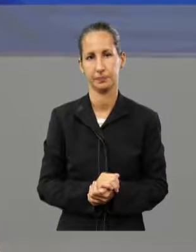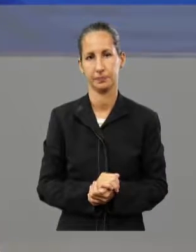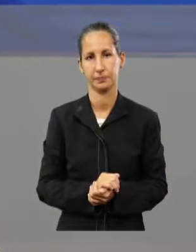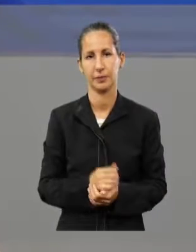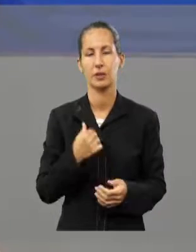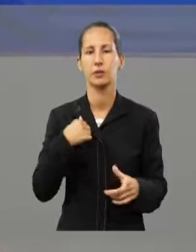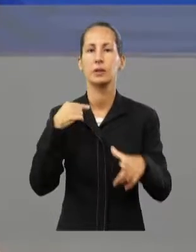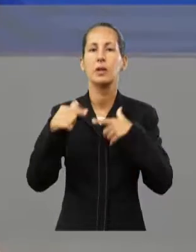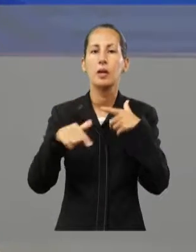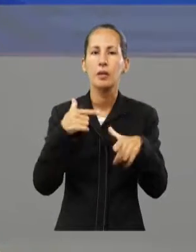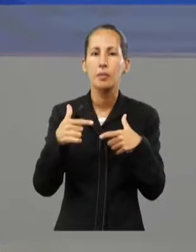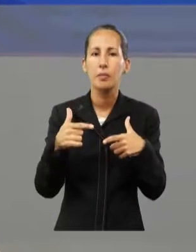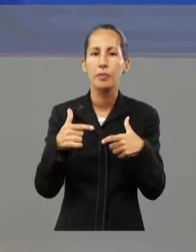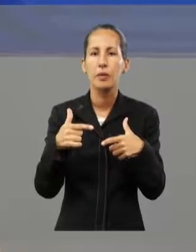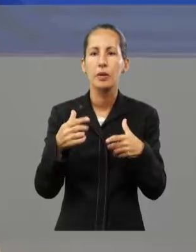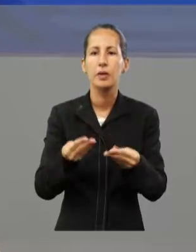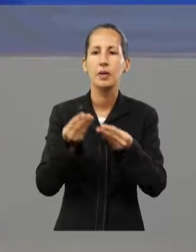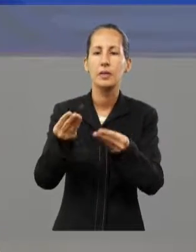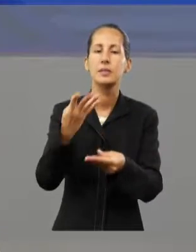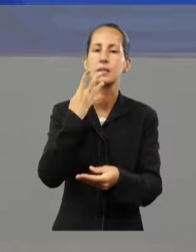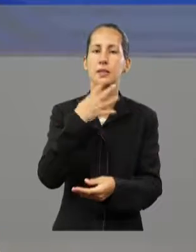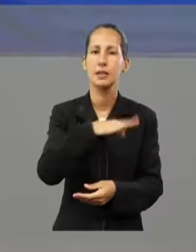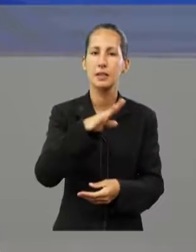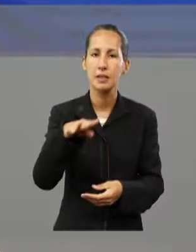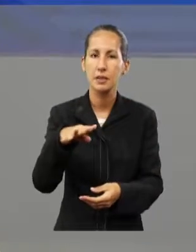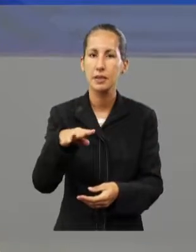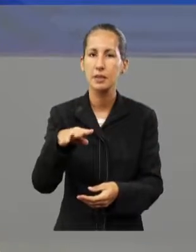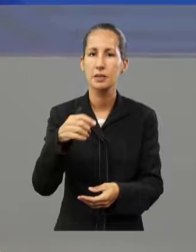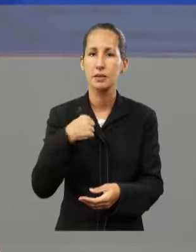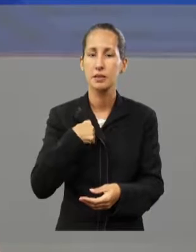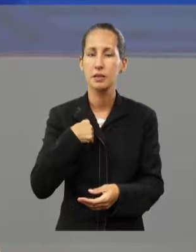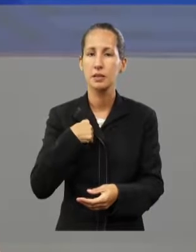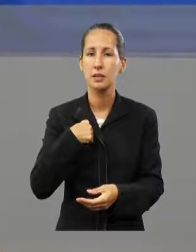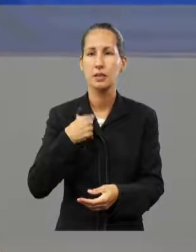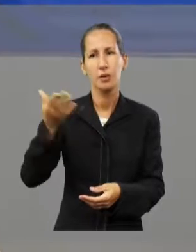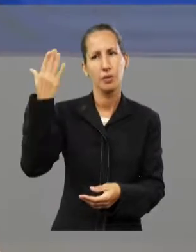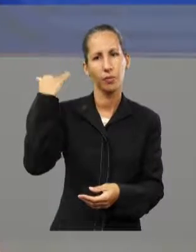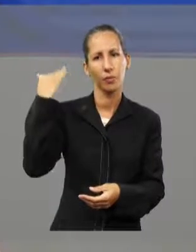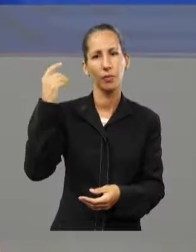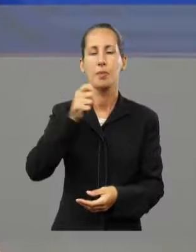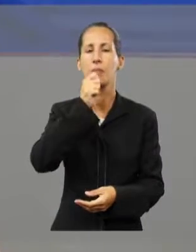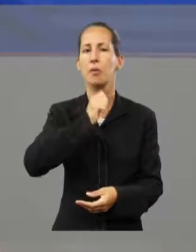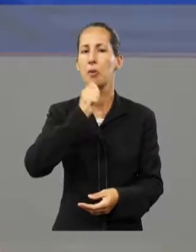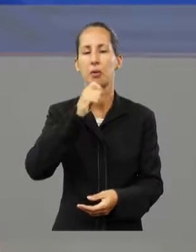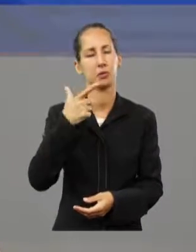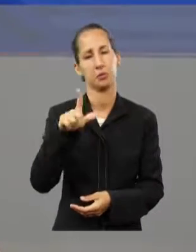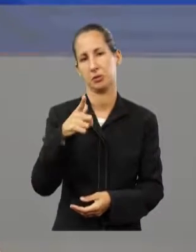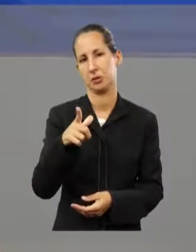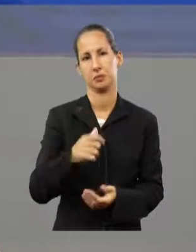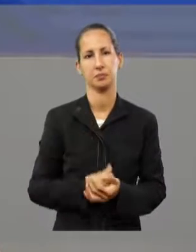Eu tenho um trabalho assim, pelas crianças. Eu, quando era menino, eu queria um picolé, não tinha.